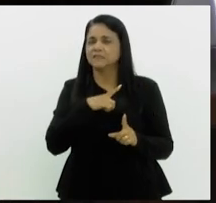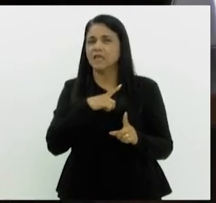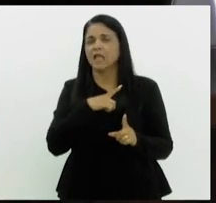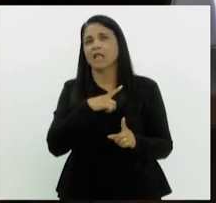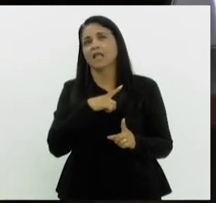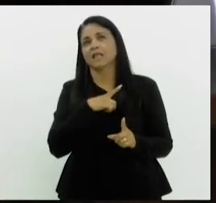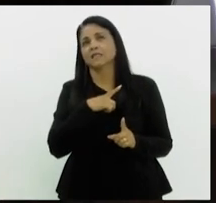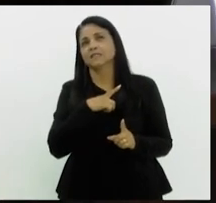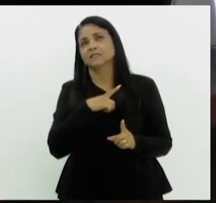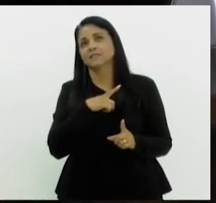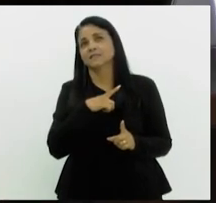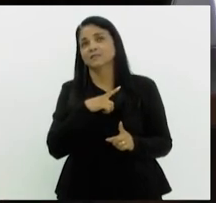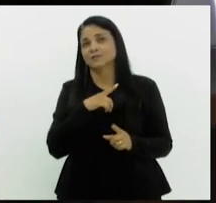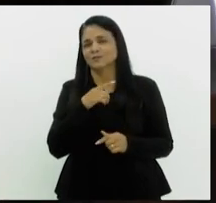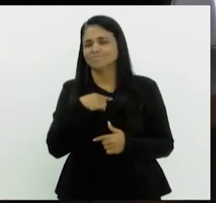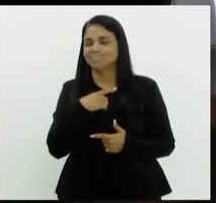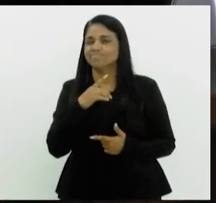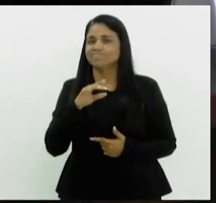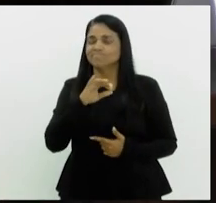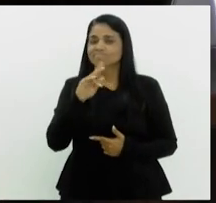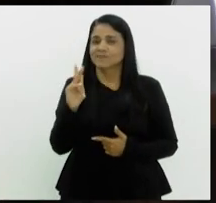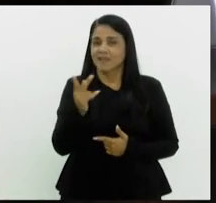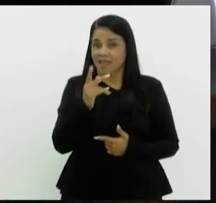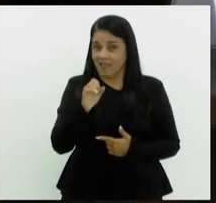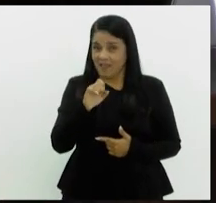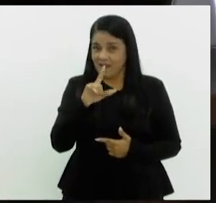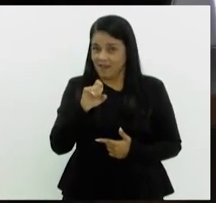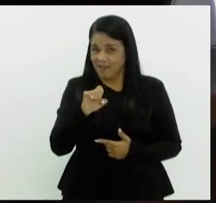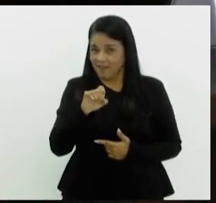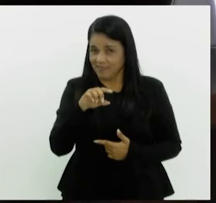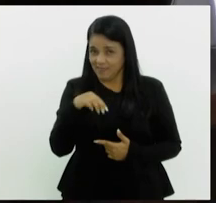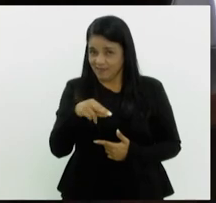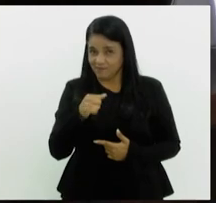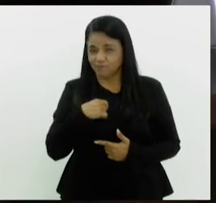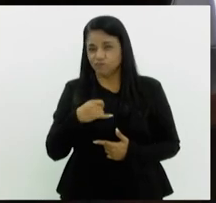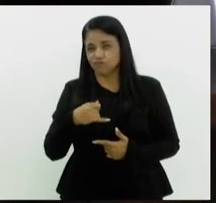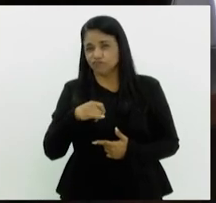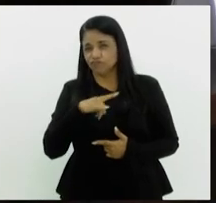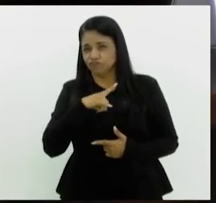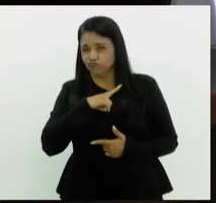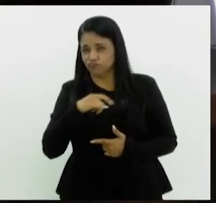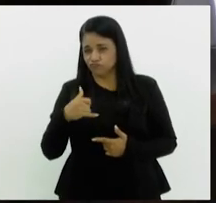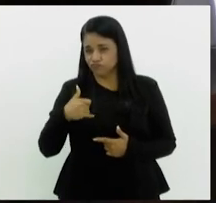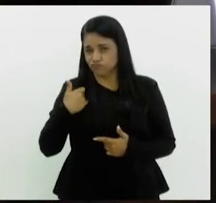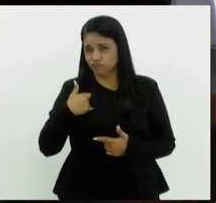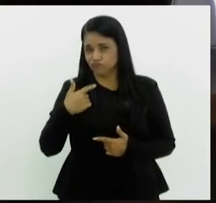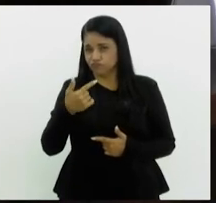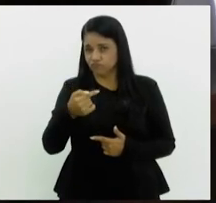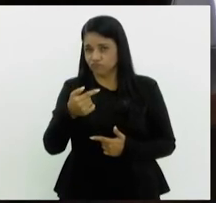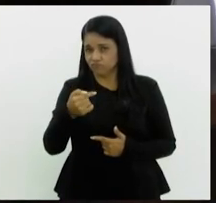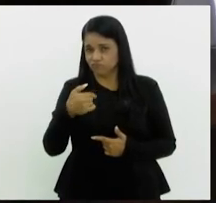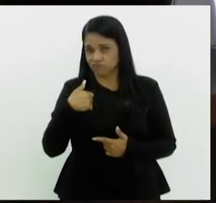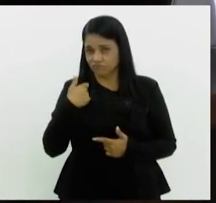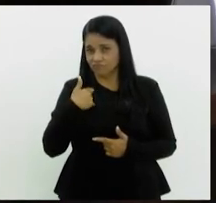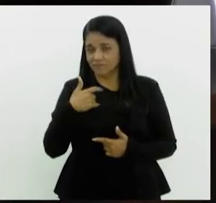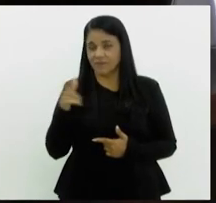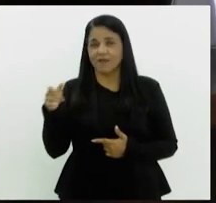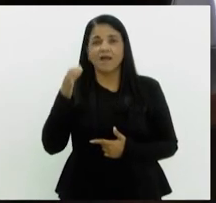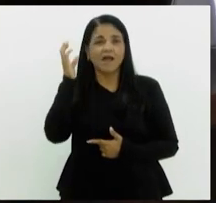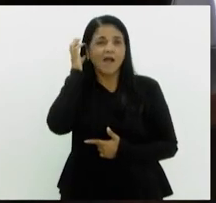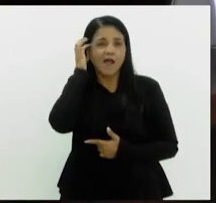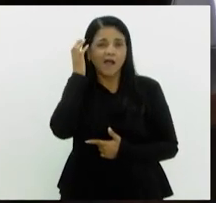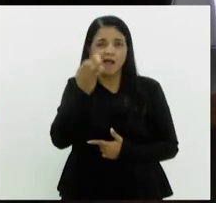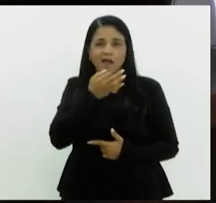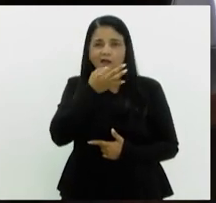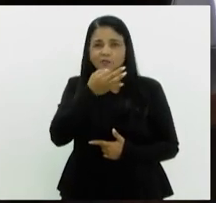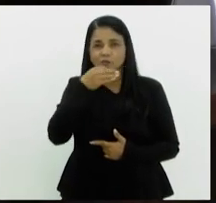que eu gosto muito de ressaltar, que a Helena, quando tinha 17 anos de idade, ela era da Rádio MEC, e